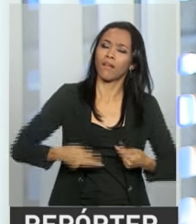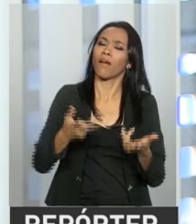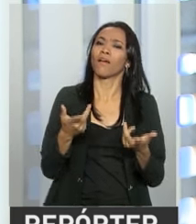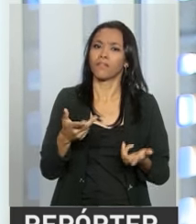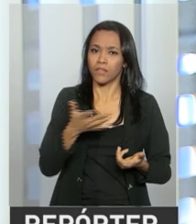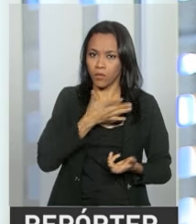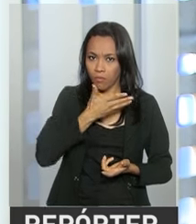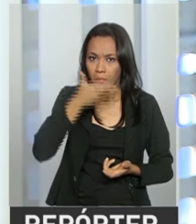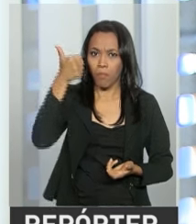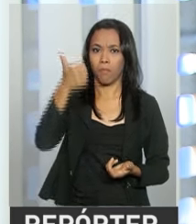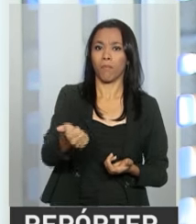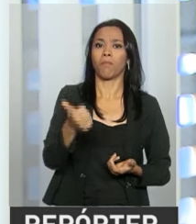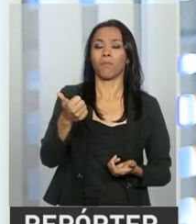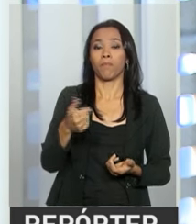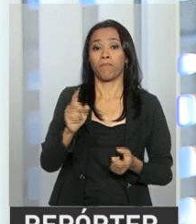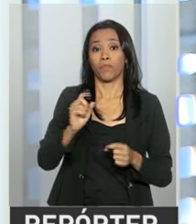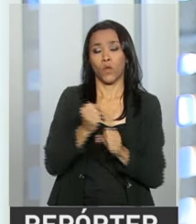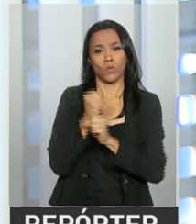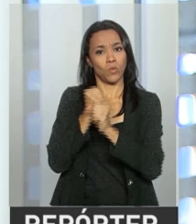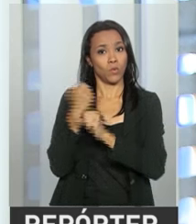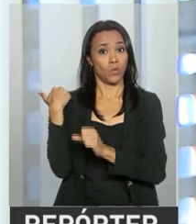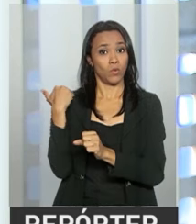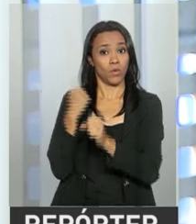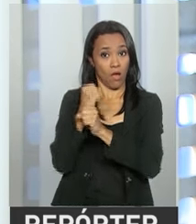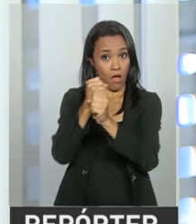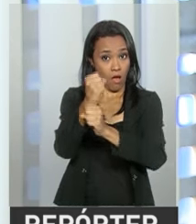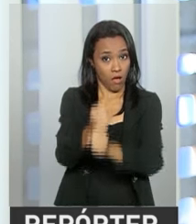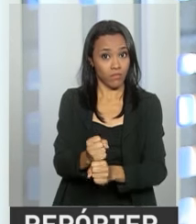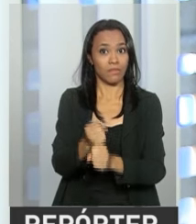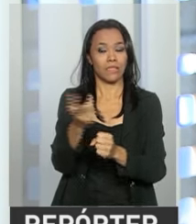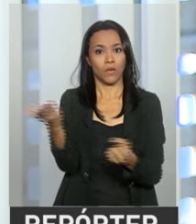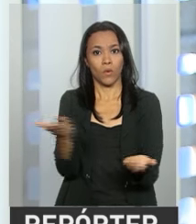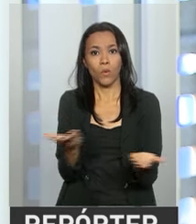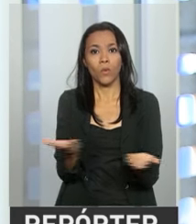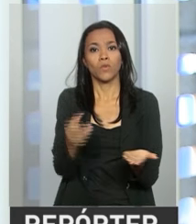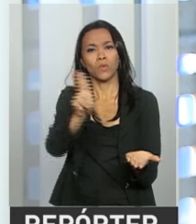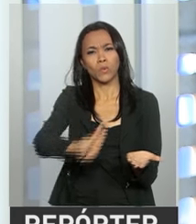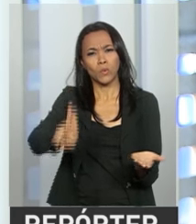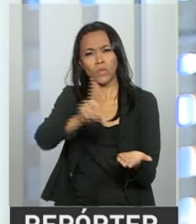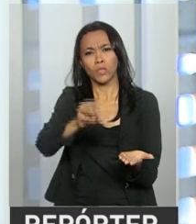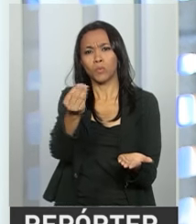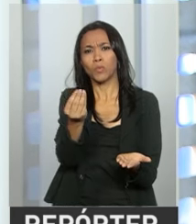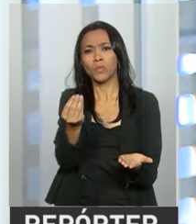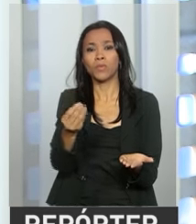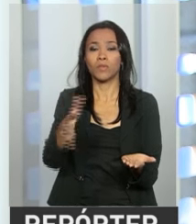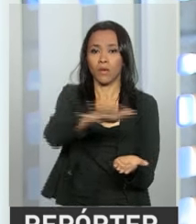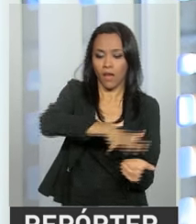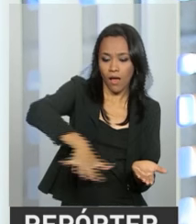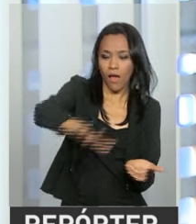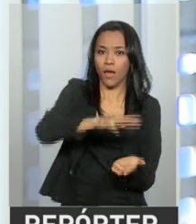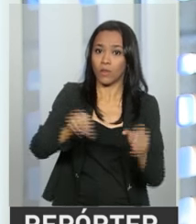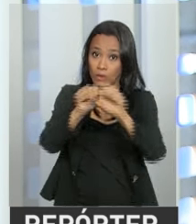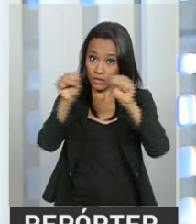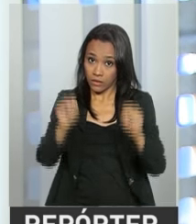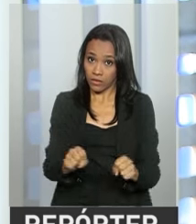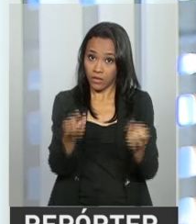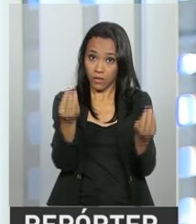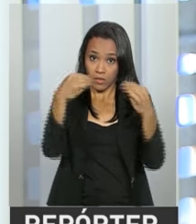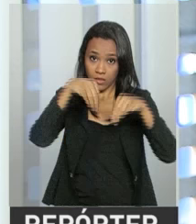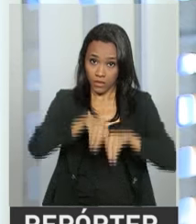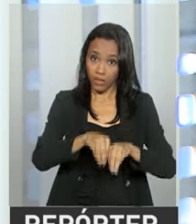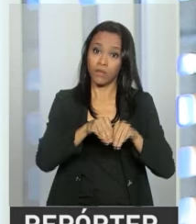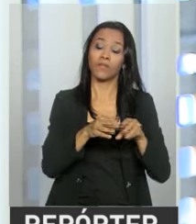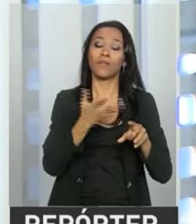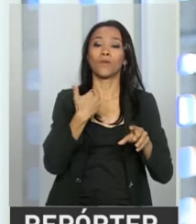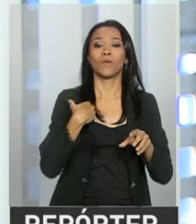rentabilidade melhor nos últimos anos cresceu bastante essa questão do Bim primeiro no ramo privado e agora nos últimos anos